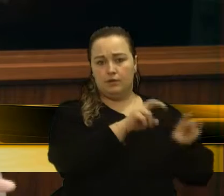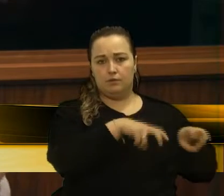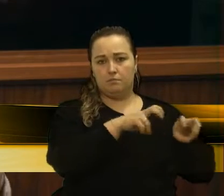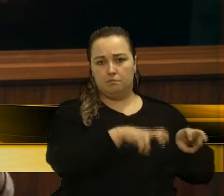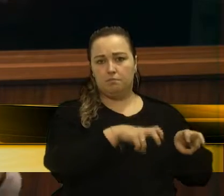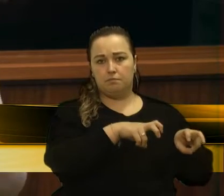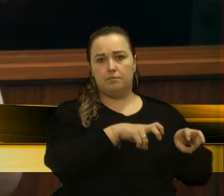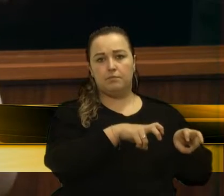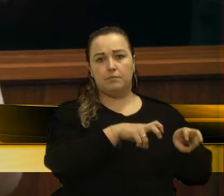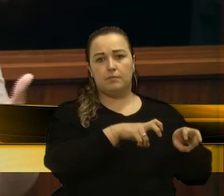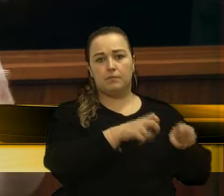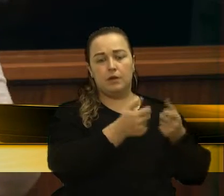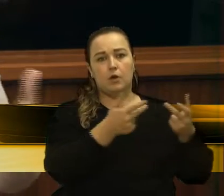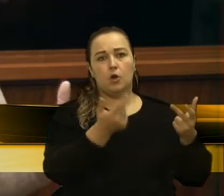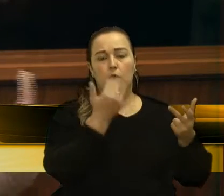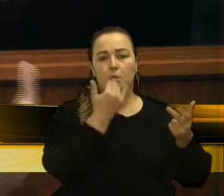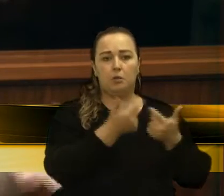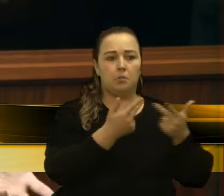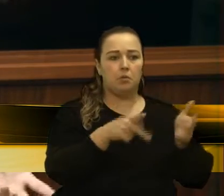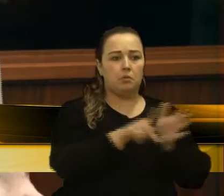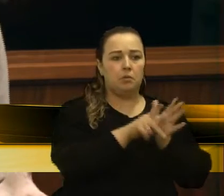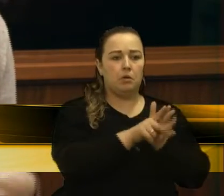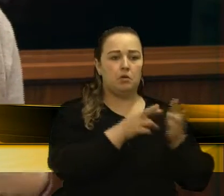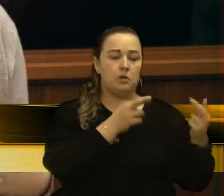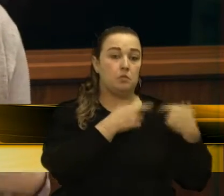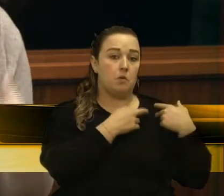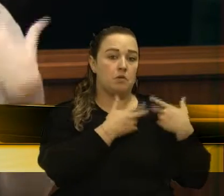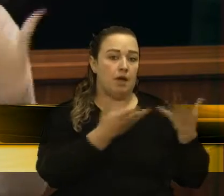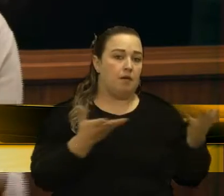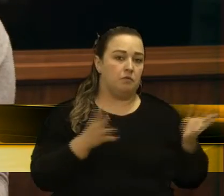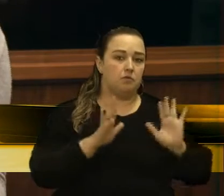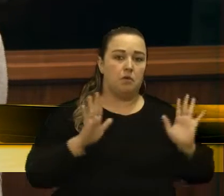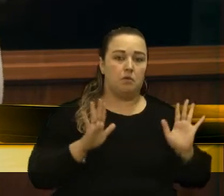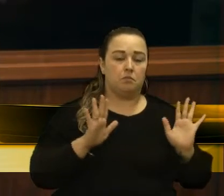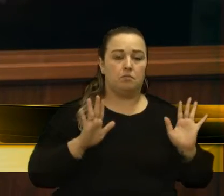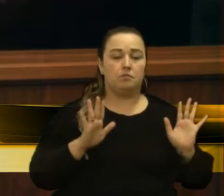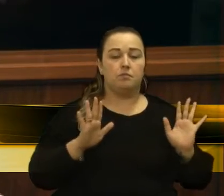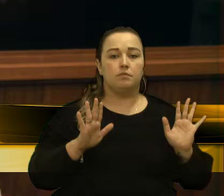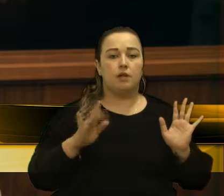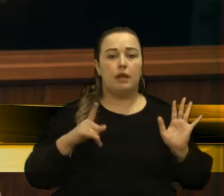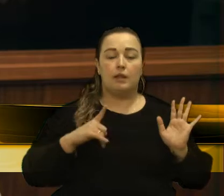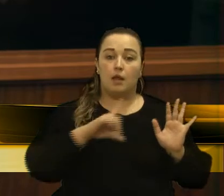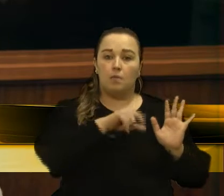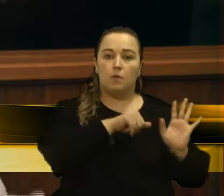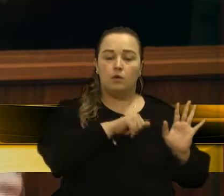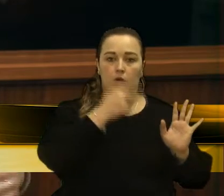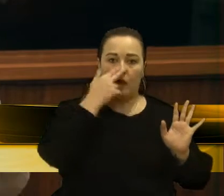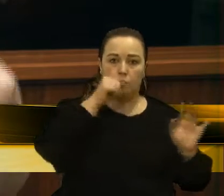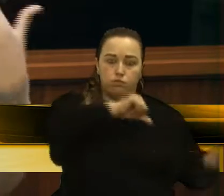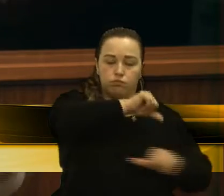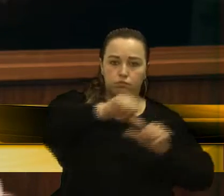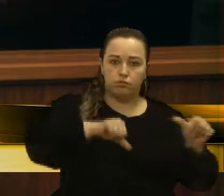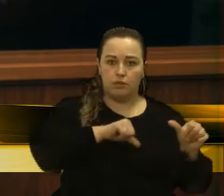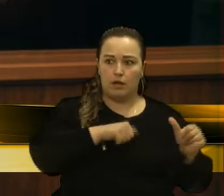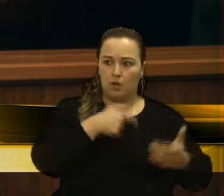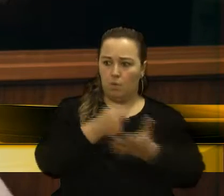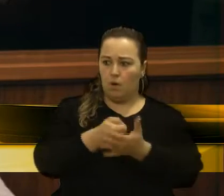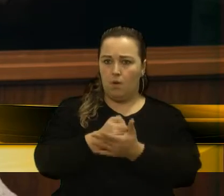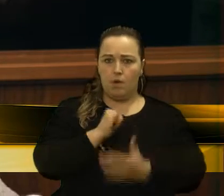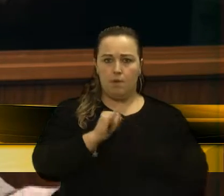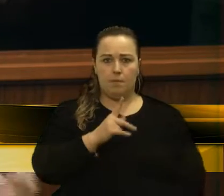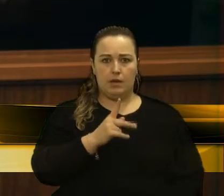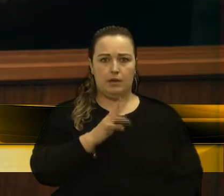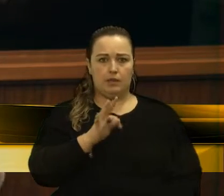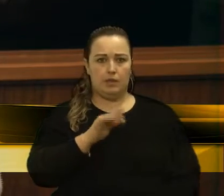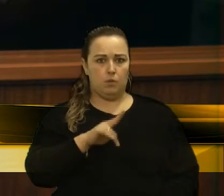agrícola, né? Deve ter alguma coisinha para sua subsistência, simplesmente ser jogada para o perímetro urbano, sendo cobrado IPTU, isso